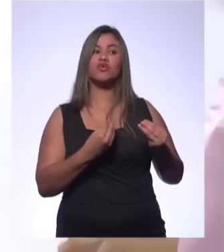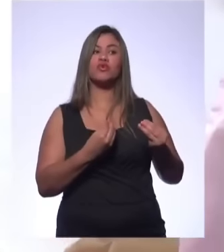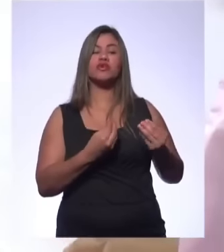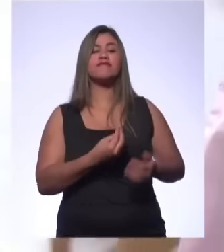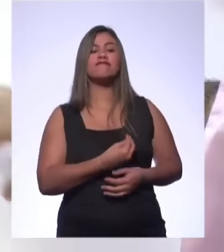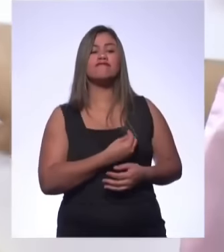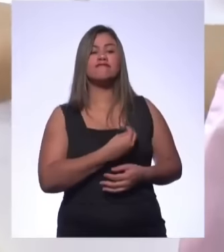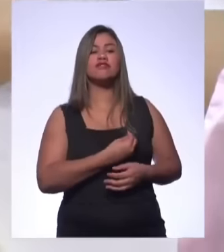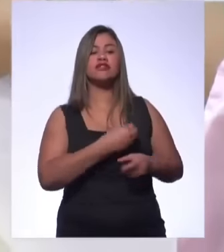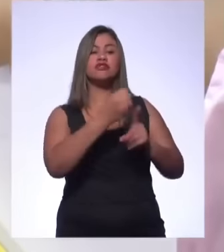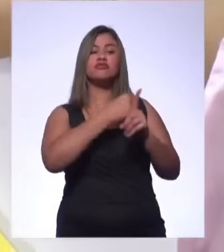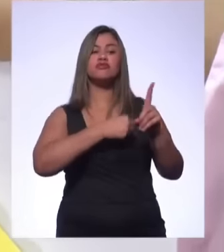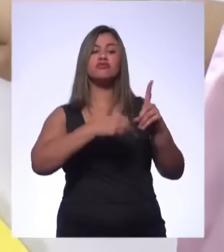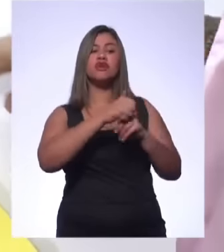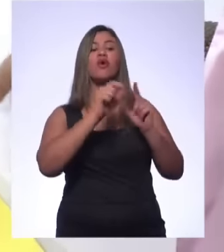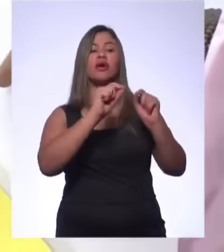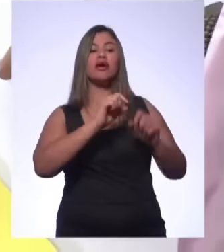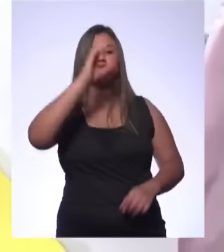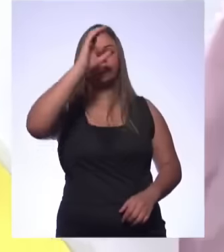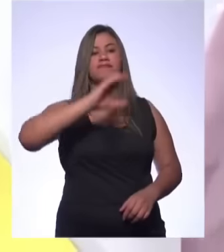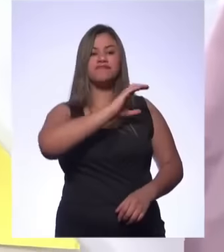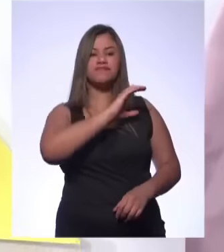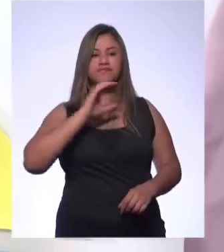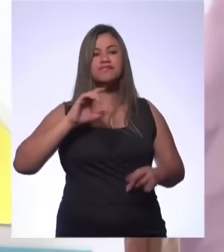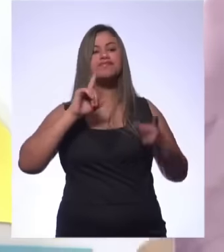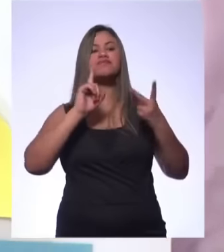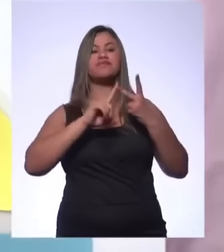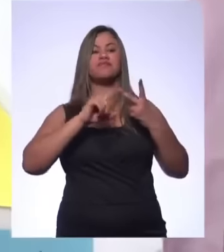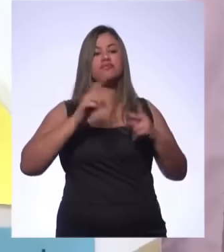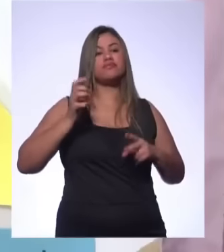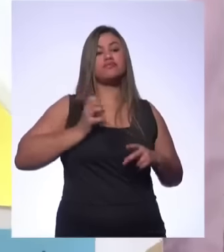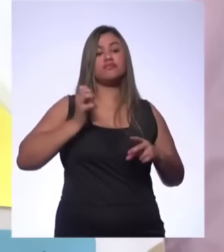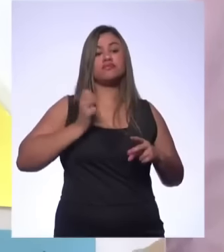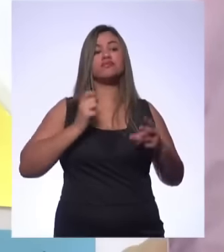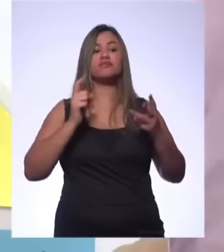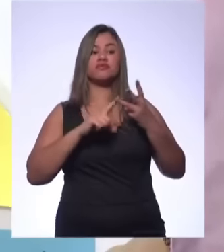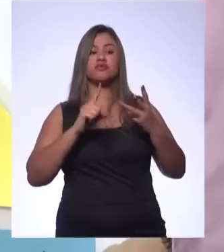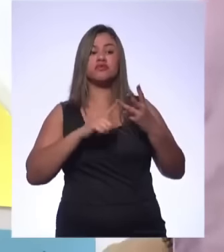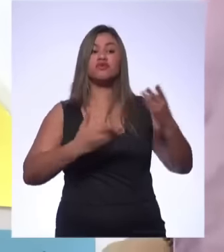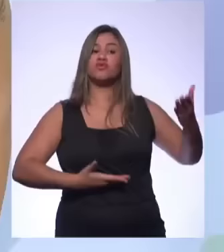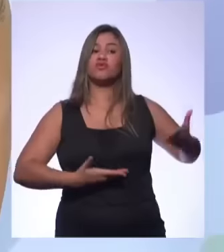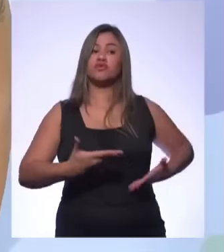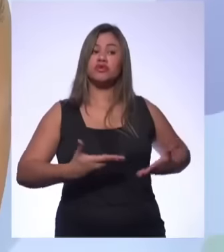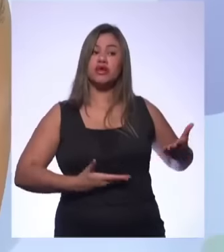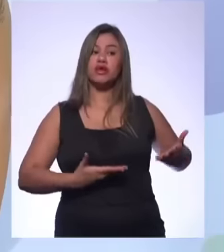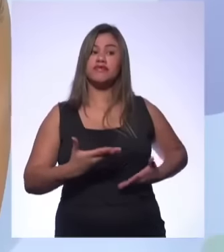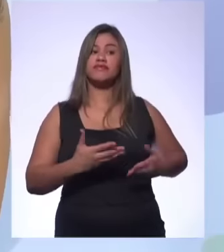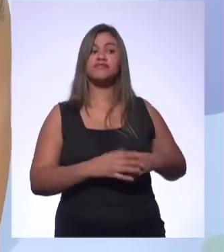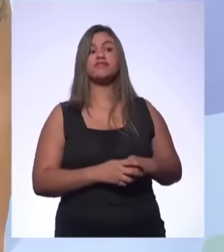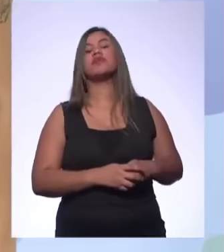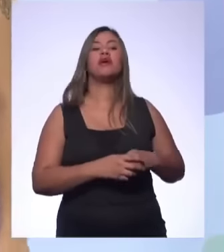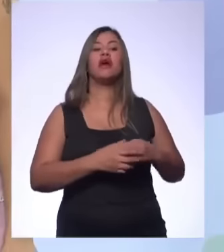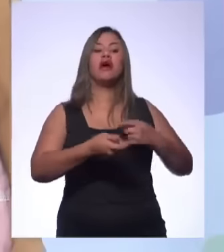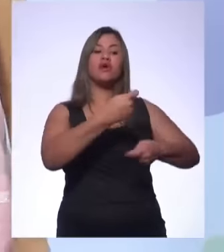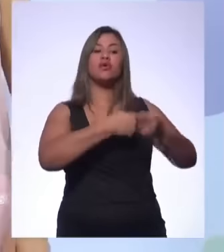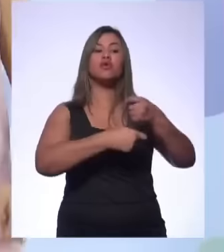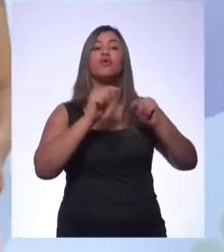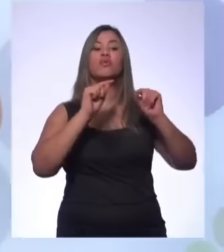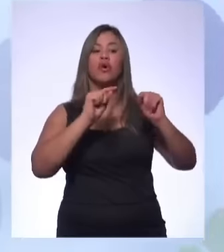tipo, né, de sociedade? O clero, os nobres e os servos. Feudo, nós temos a atividade econômica